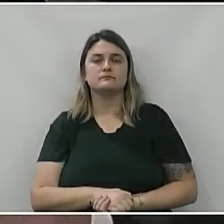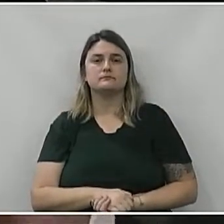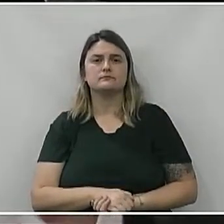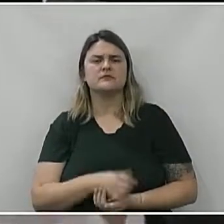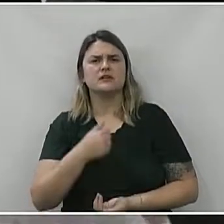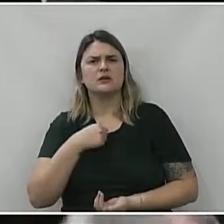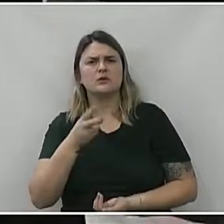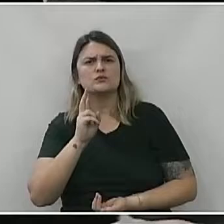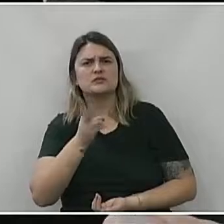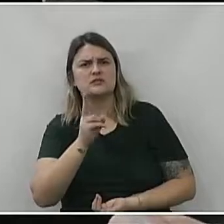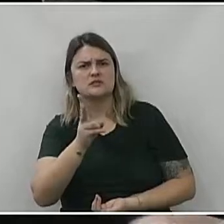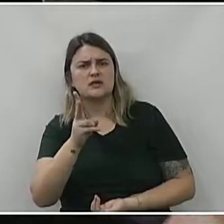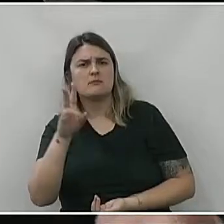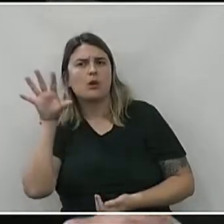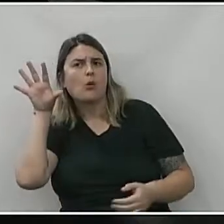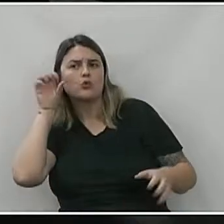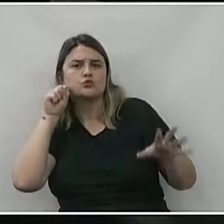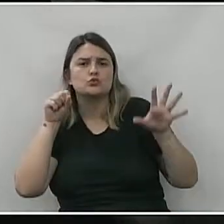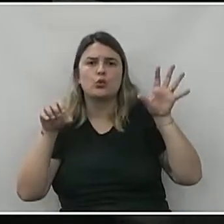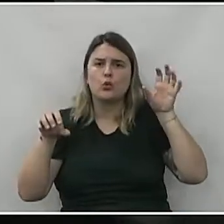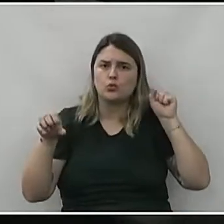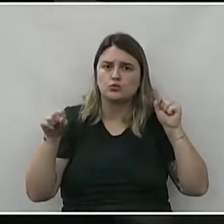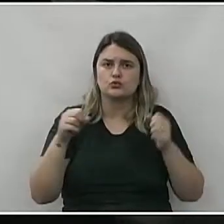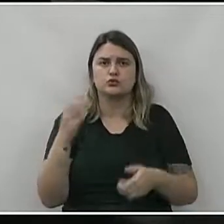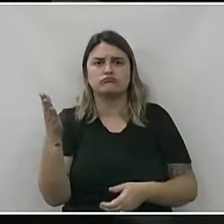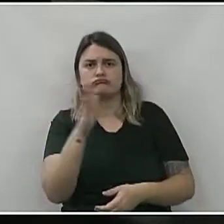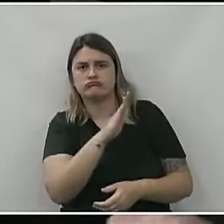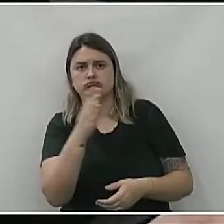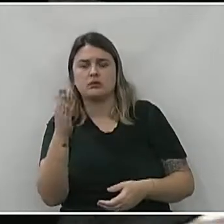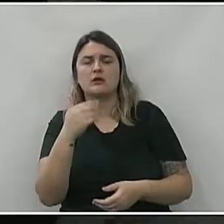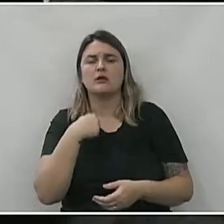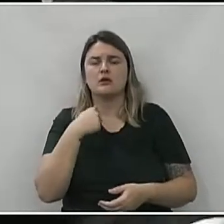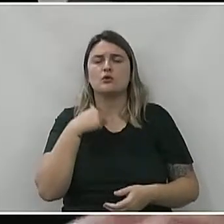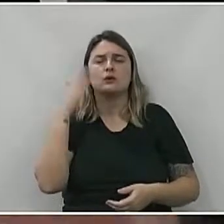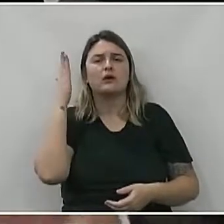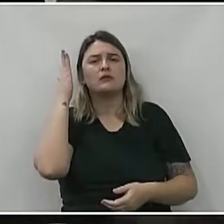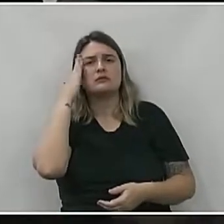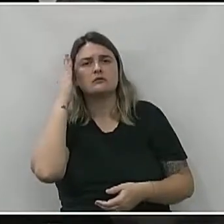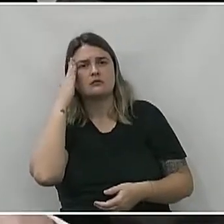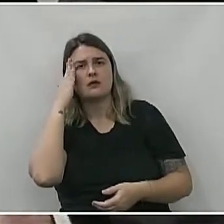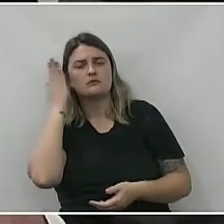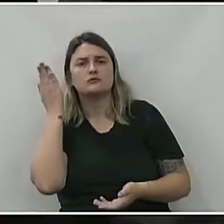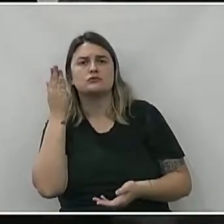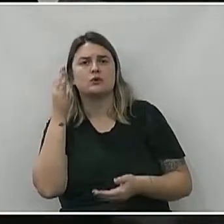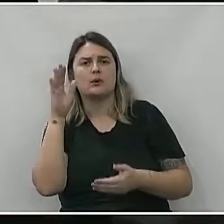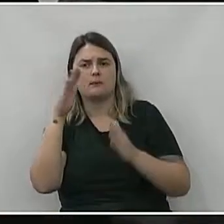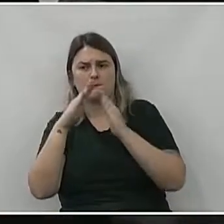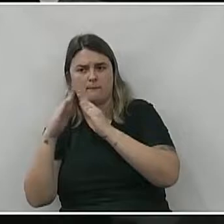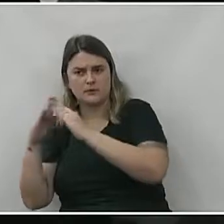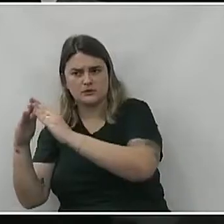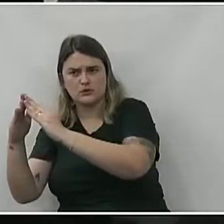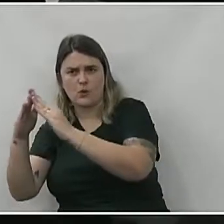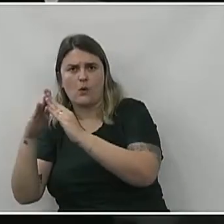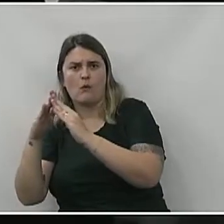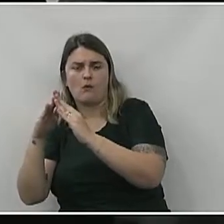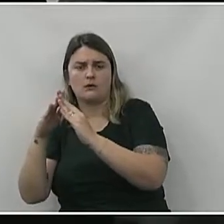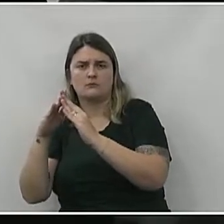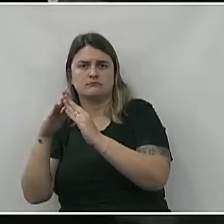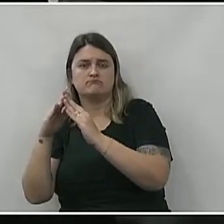eu sempre busco ouvir os dois lados, né? Entendo a questão dos munícipes,